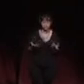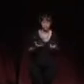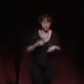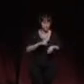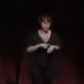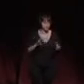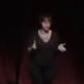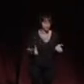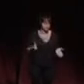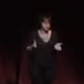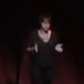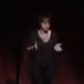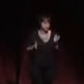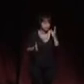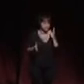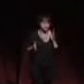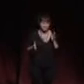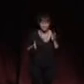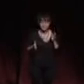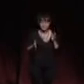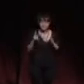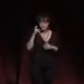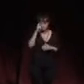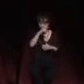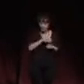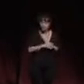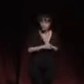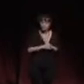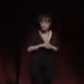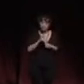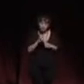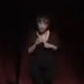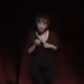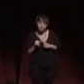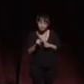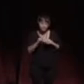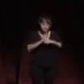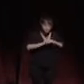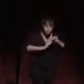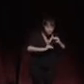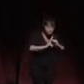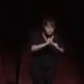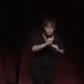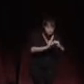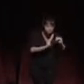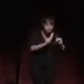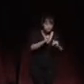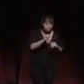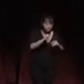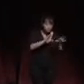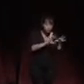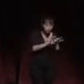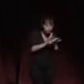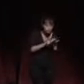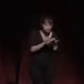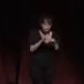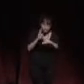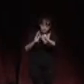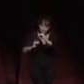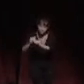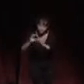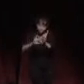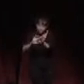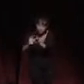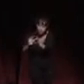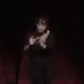Estamos numa época muito complicada, onde nós vamos construindo artesanalmente pequenas cenas e vamos analisando durante todo o tempo para